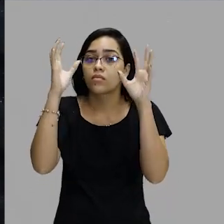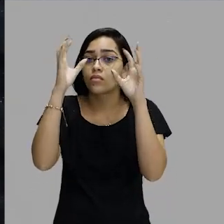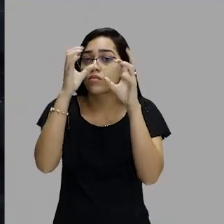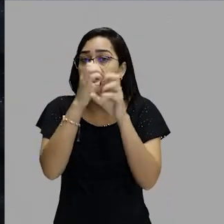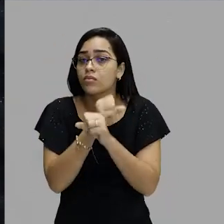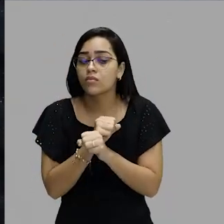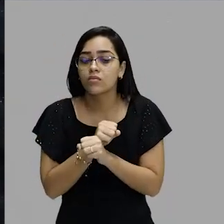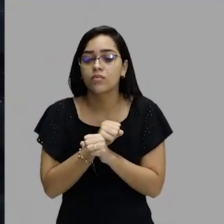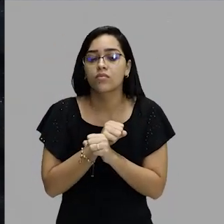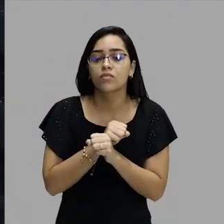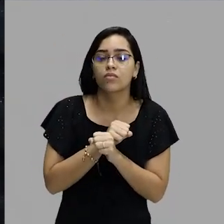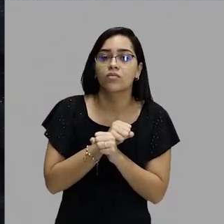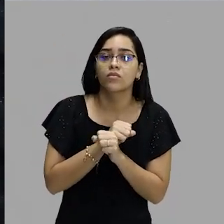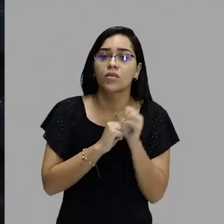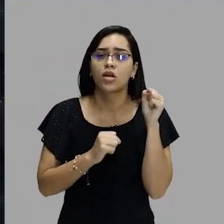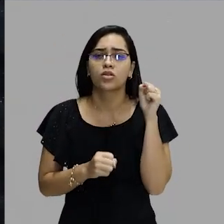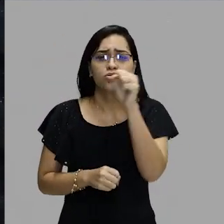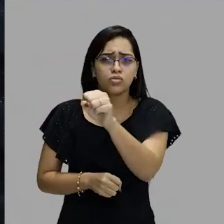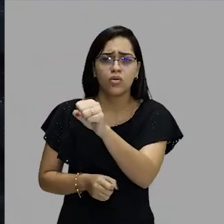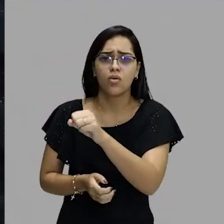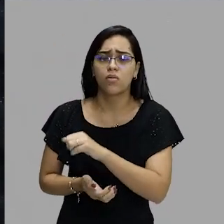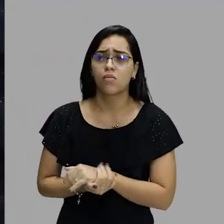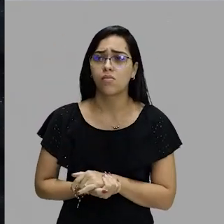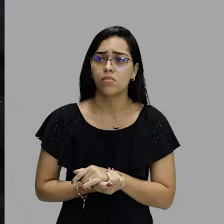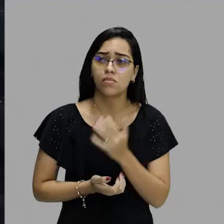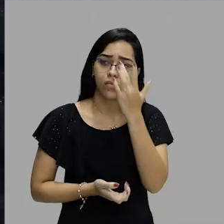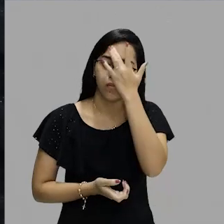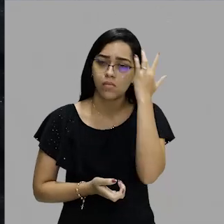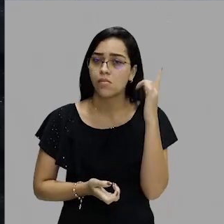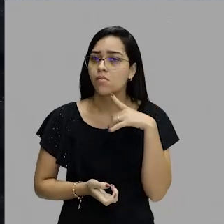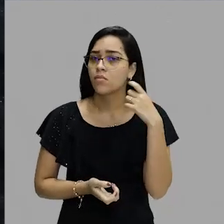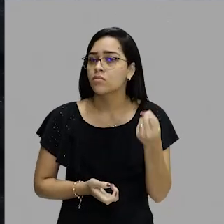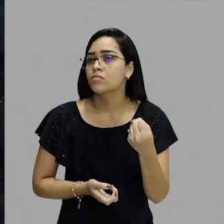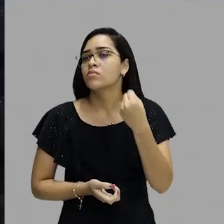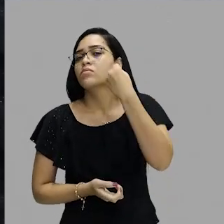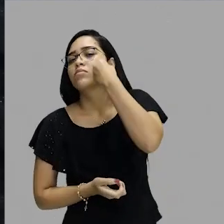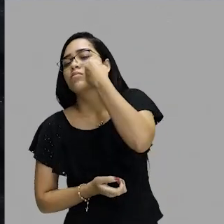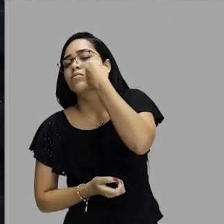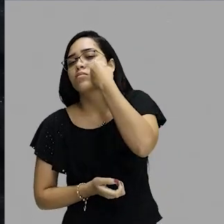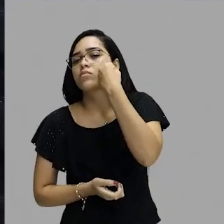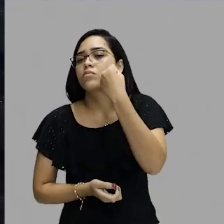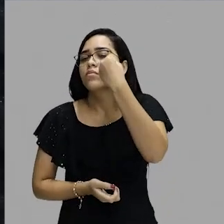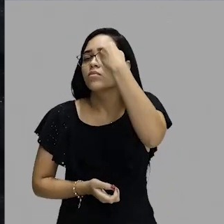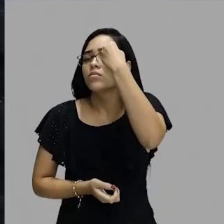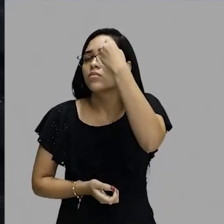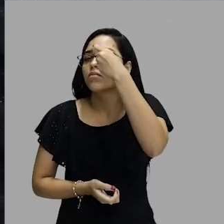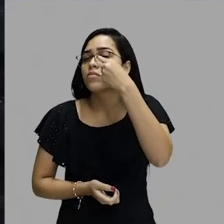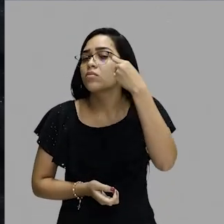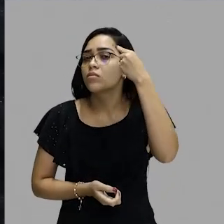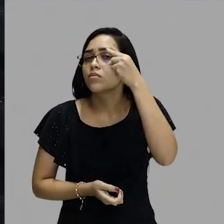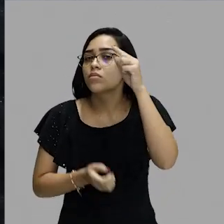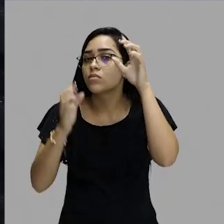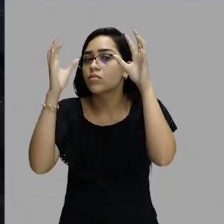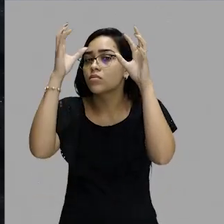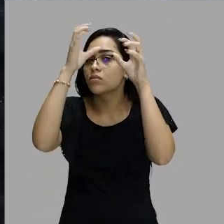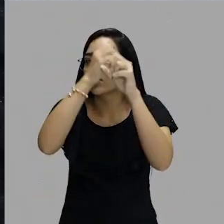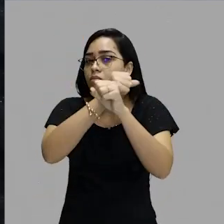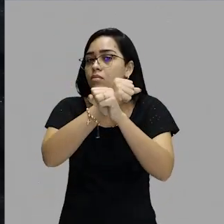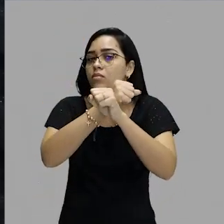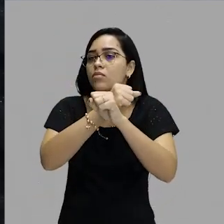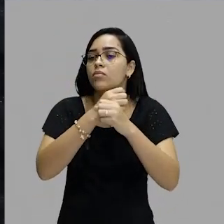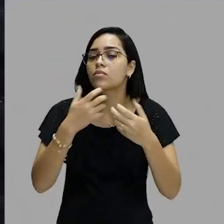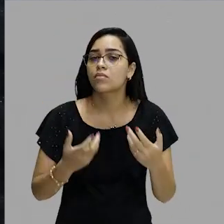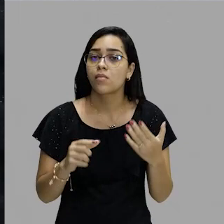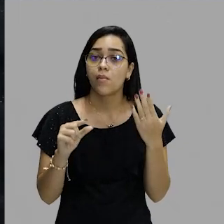escura, né? Soco. Quando alguém leva um soco, por exemplo, no olho, a região fica escura. Então